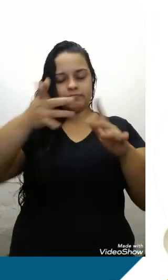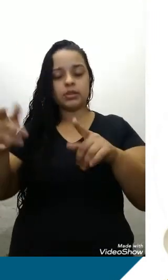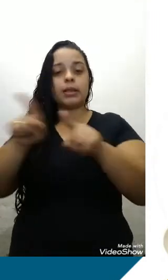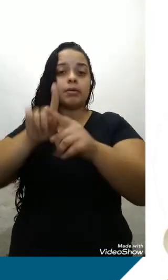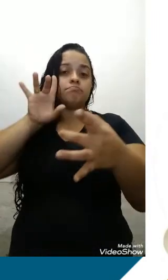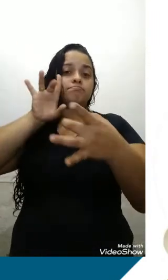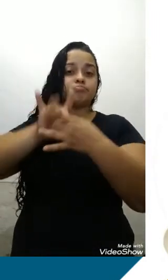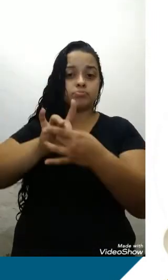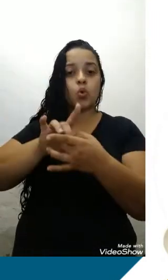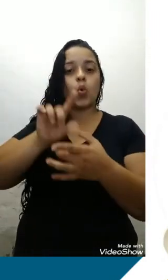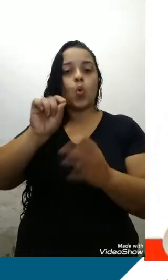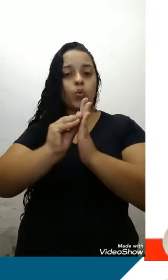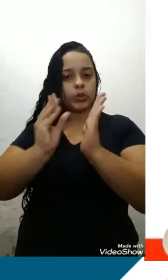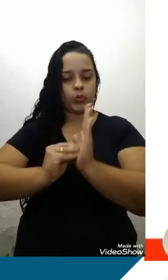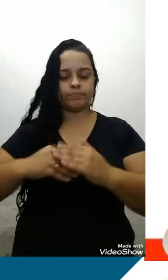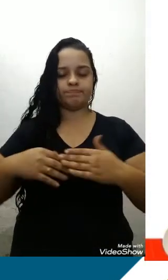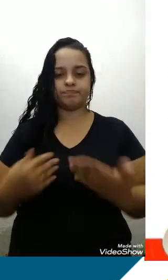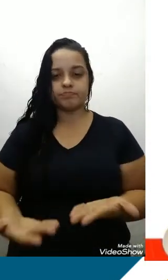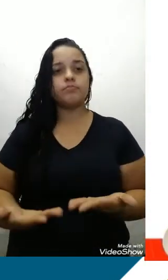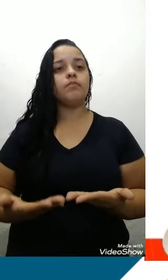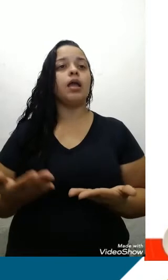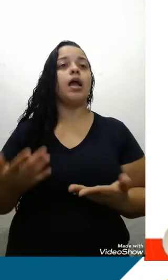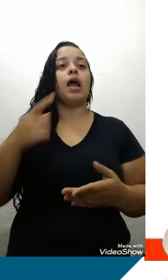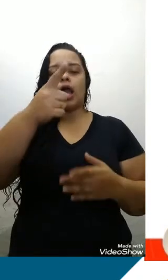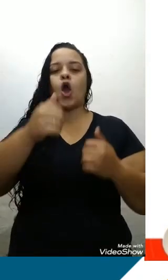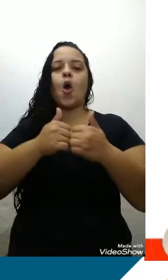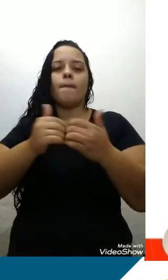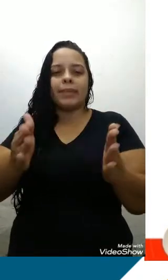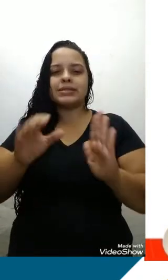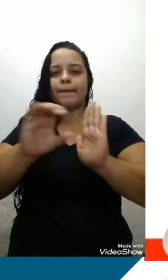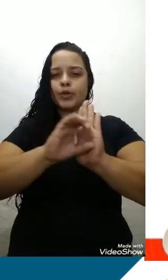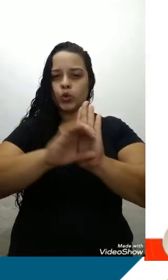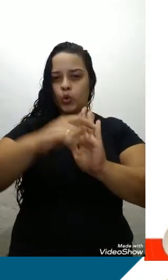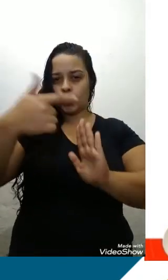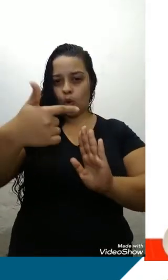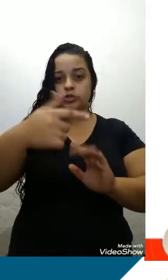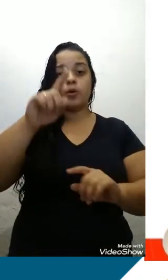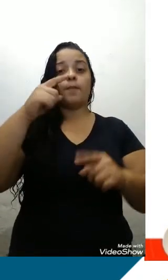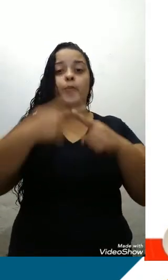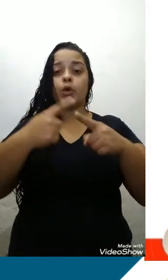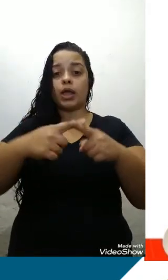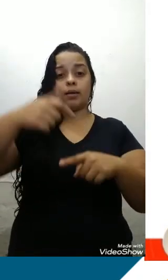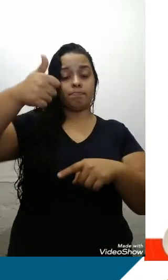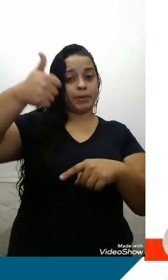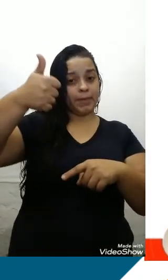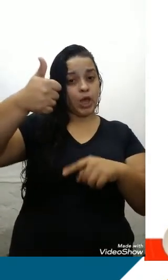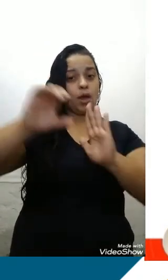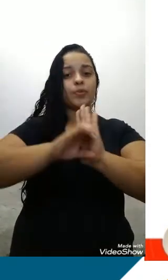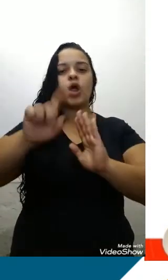da apostila que nós temos usado. Vamos lá? Bem, a gente começa no capítulo 2 porque o capítulo 1 da apostila de História é um